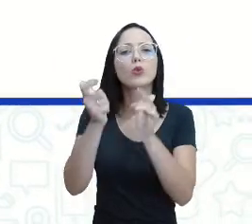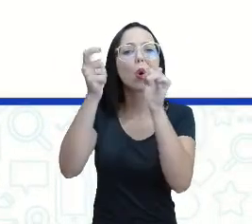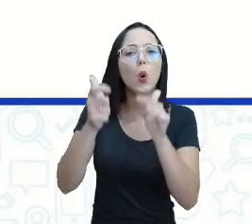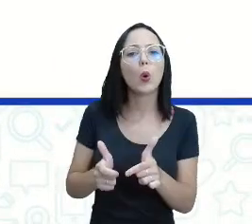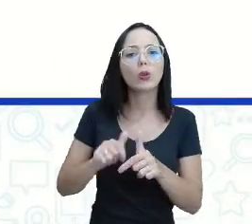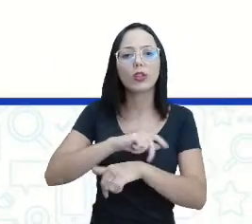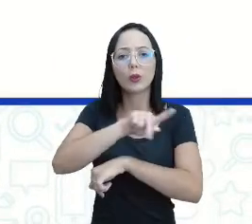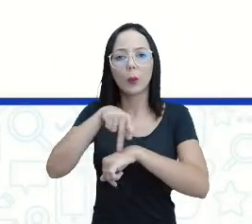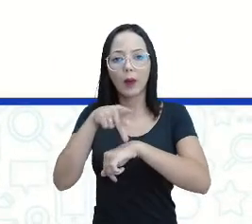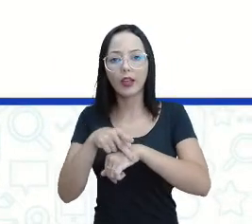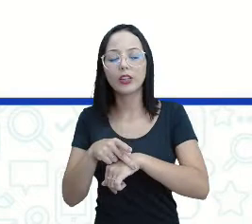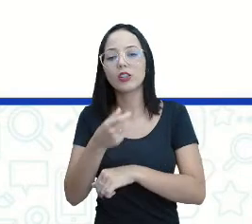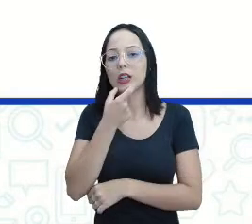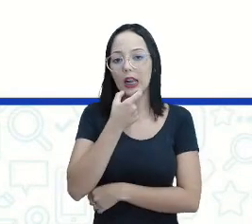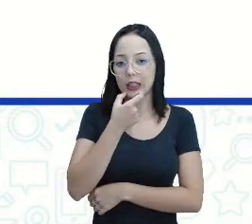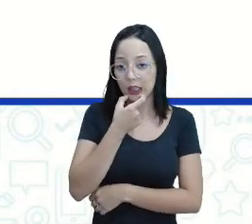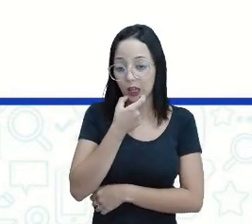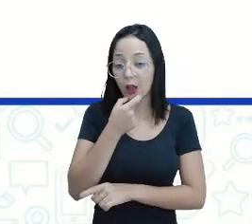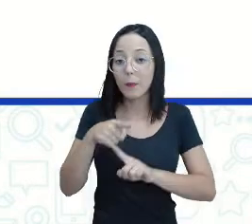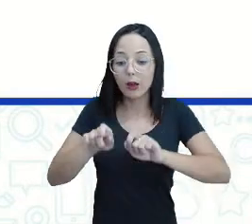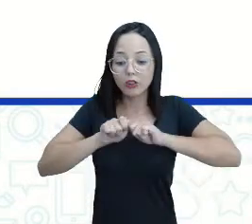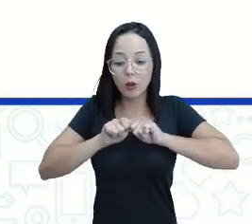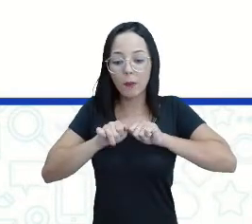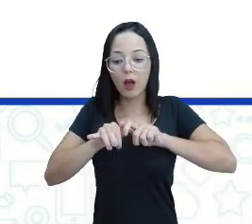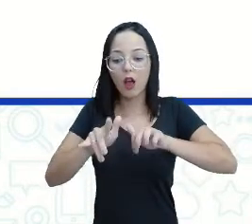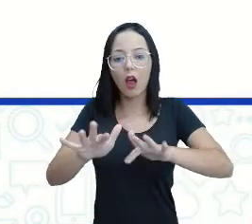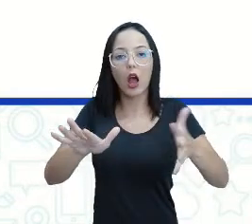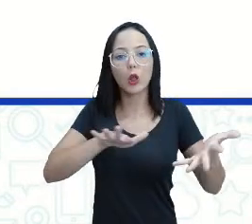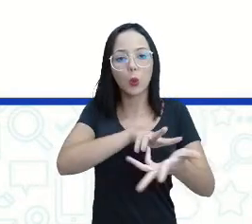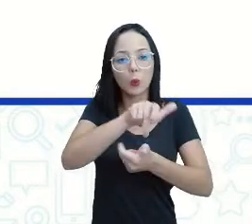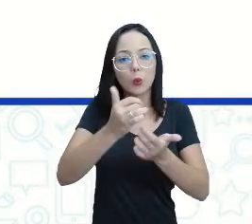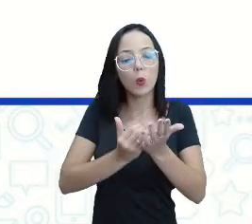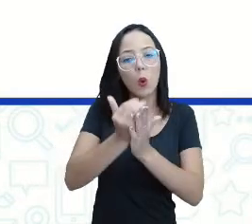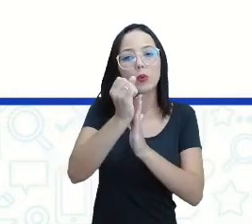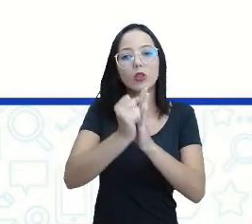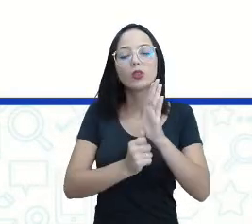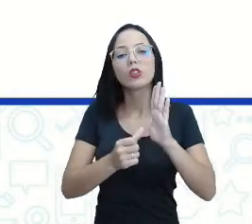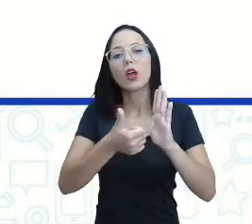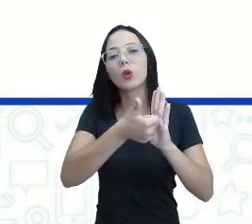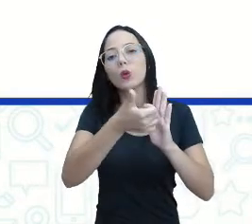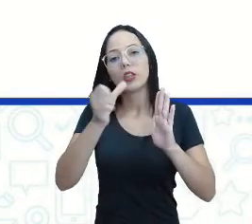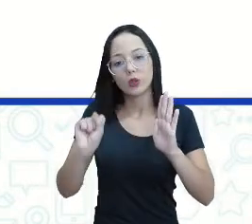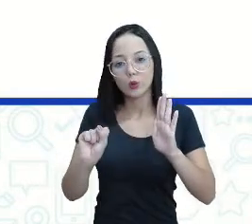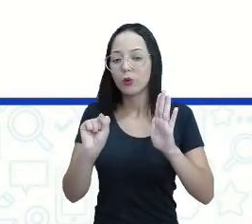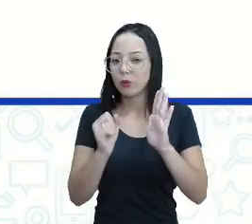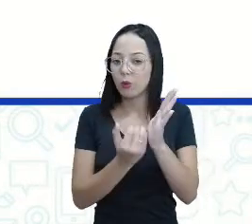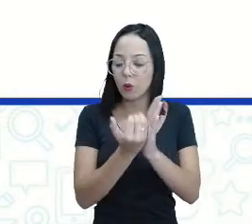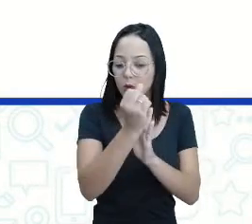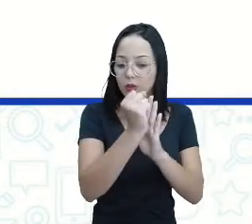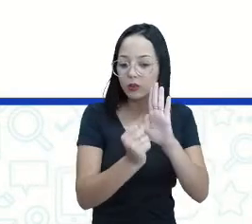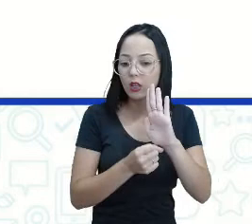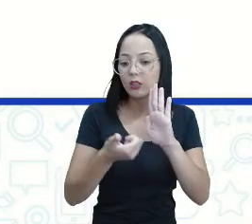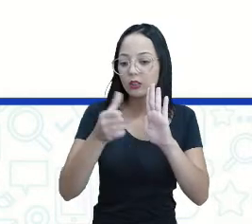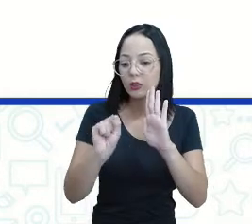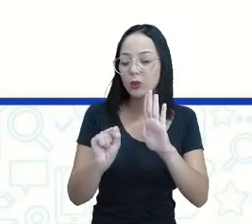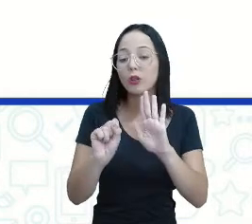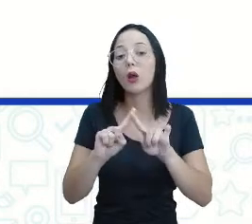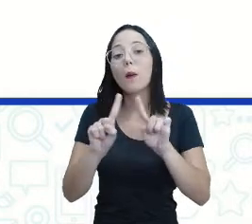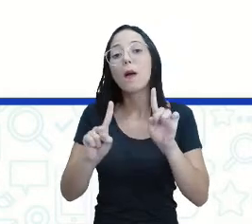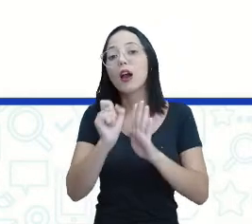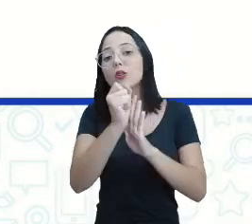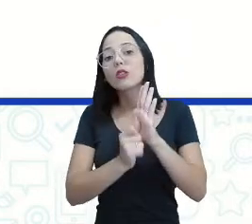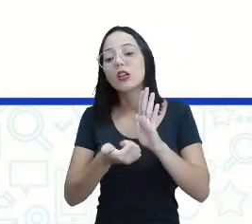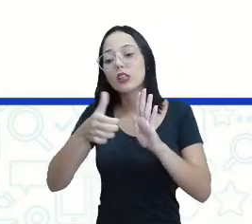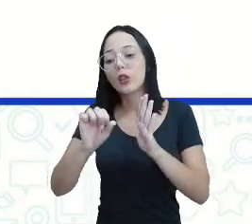professor Gilson falou isso aí, e se expandiu pelo mundo. Começou no século XVIII, tá? E no século